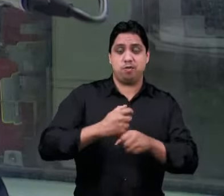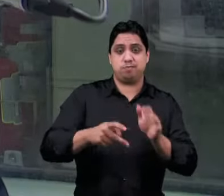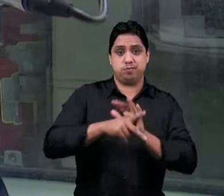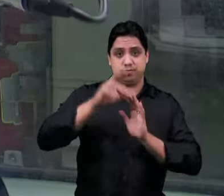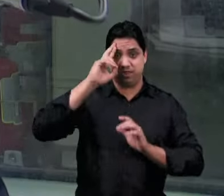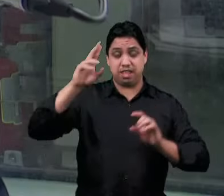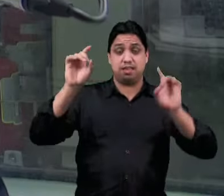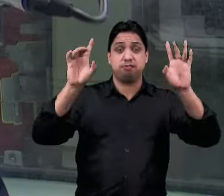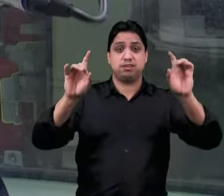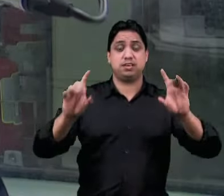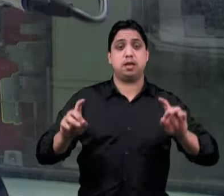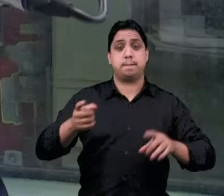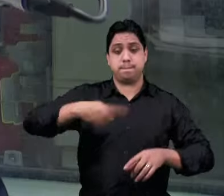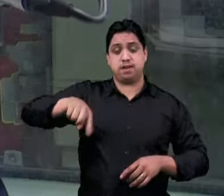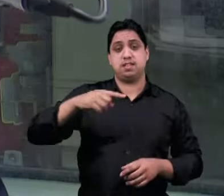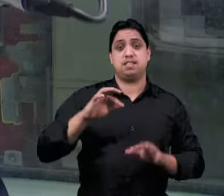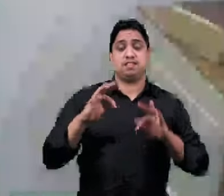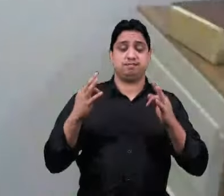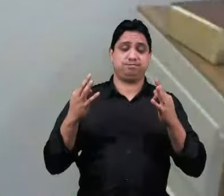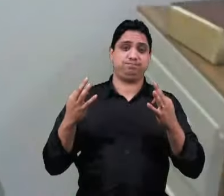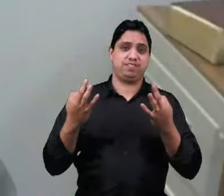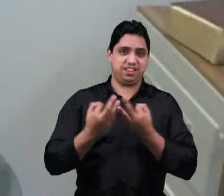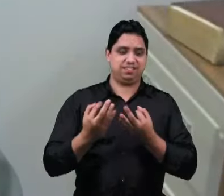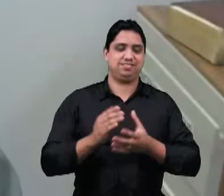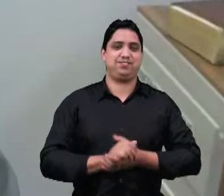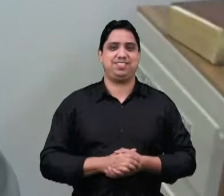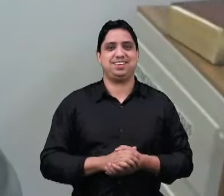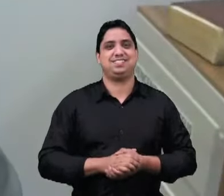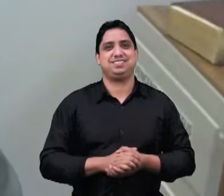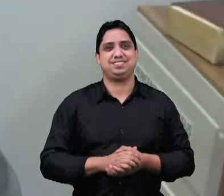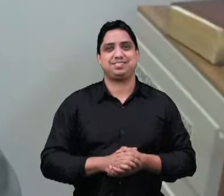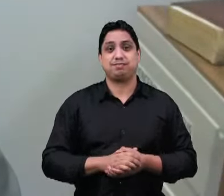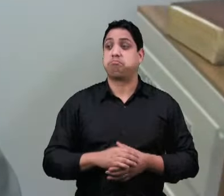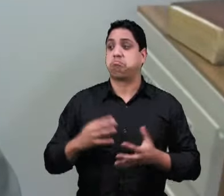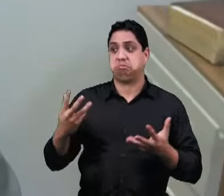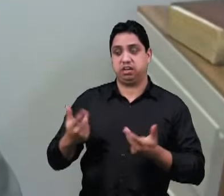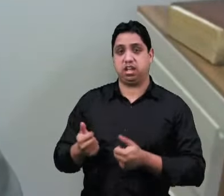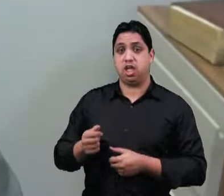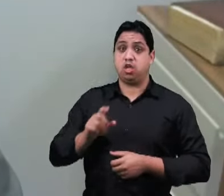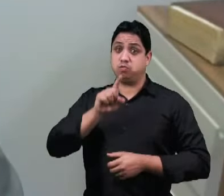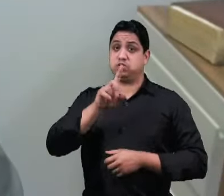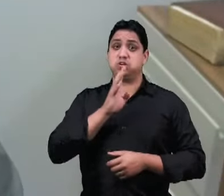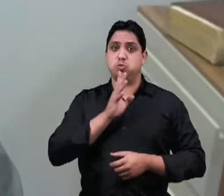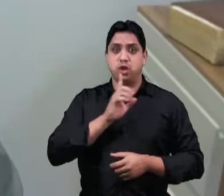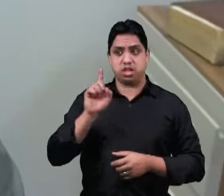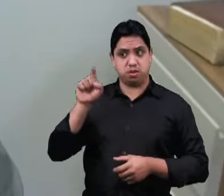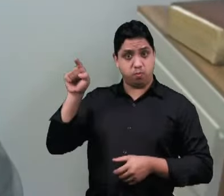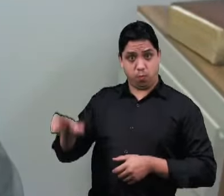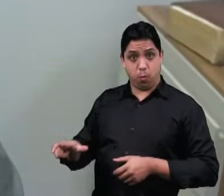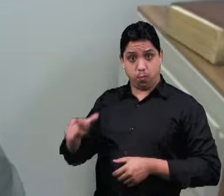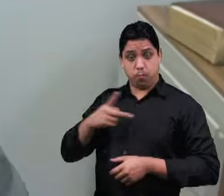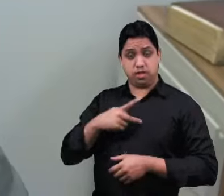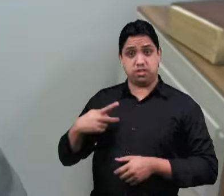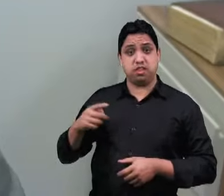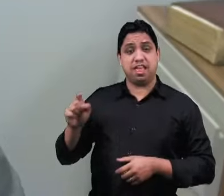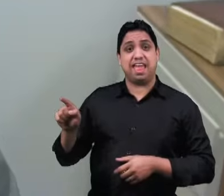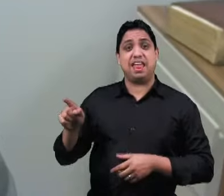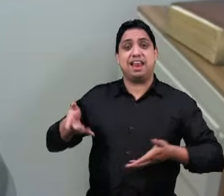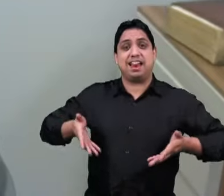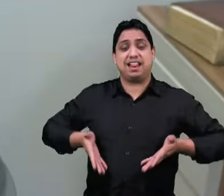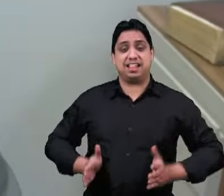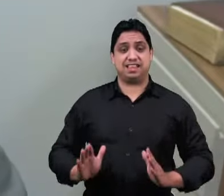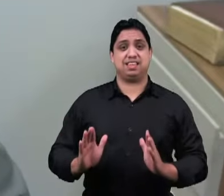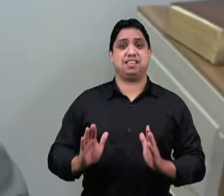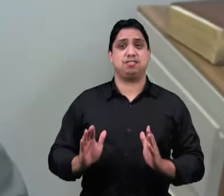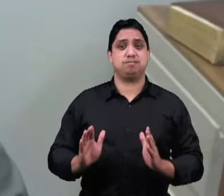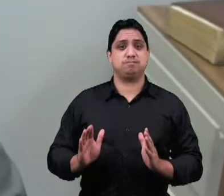especialmente para a nossa família. Maravilha. Olha, para quem não conhece o pastor Ademir Lodge, ele nasceu e